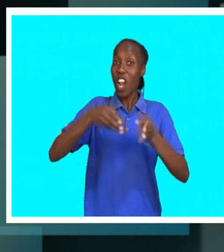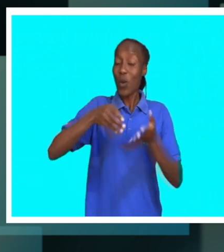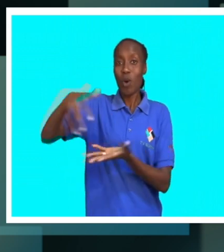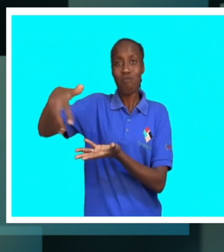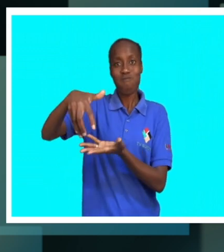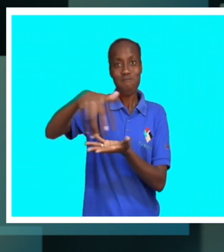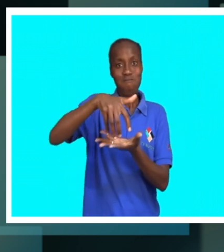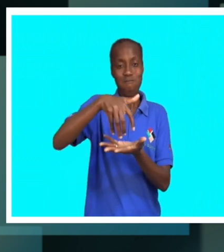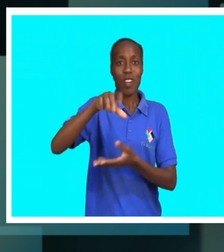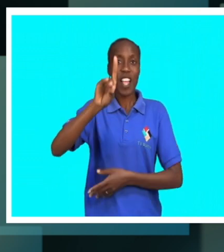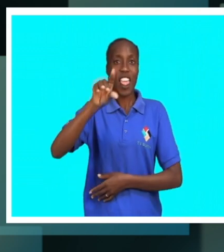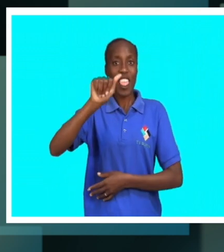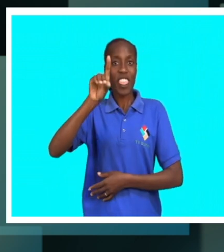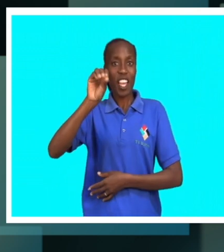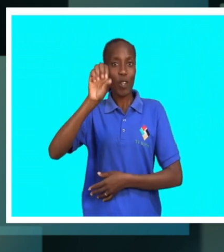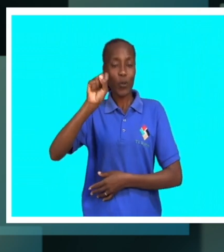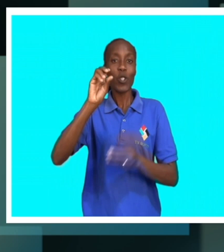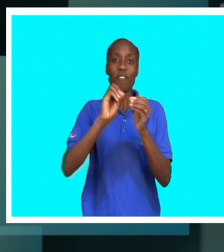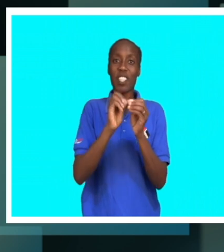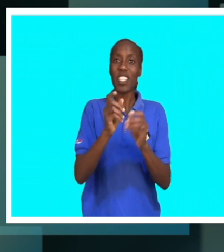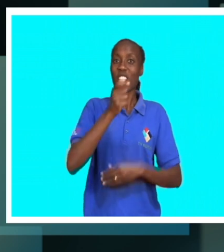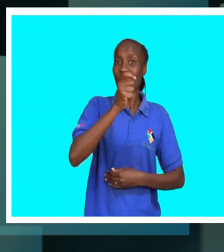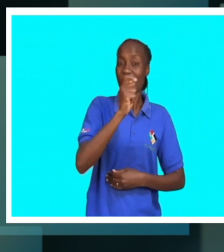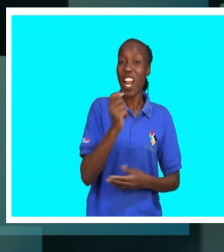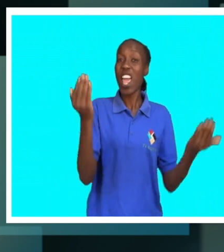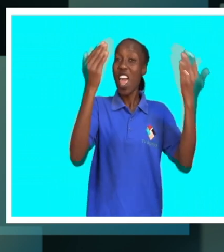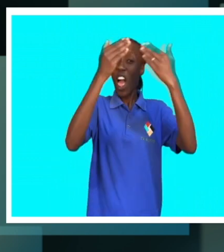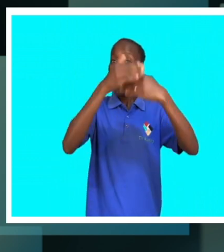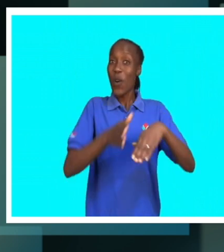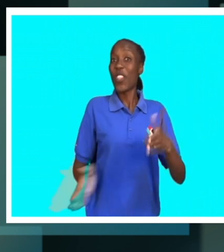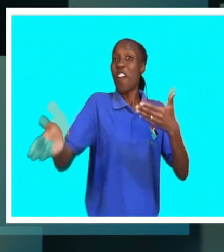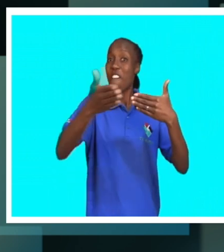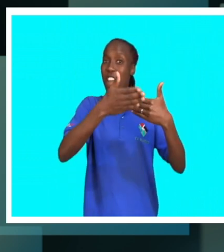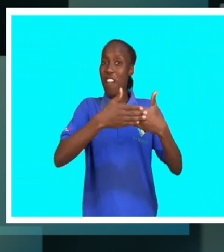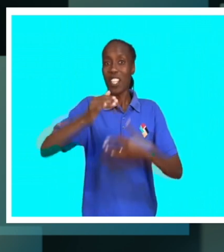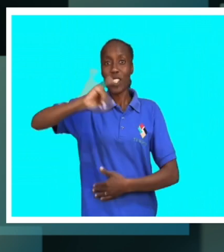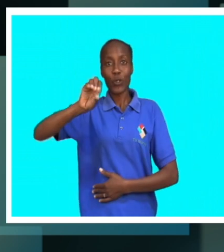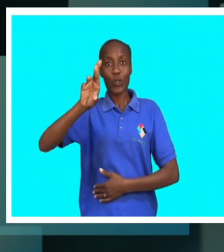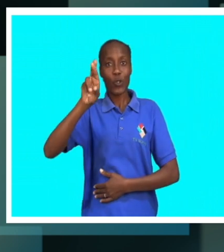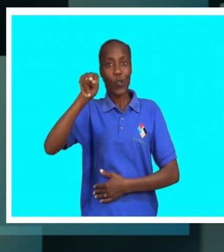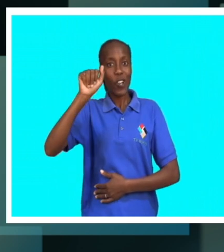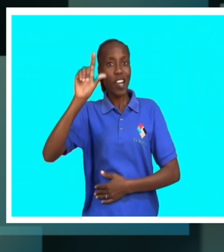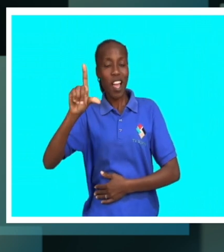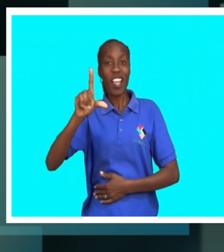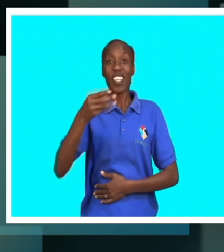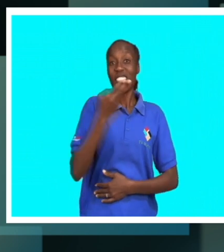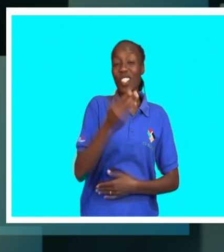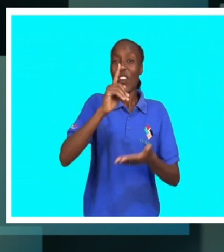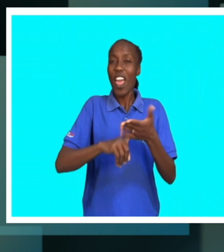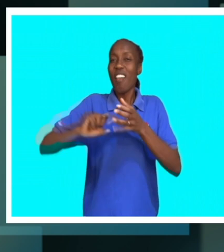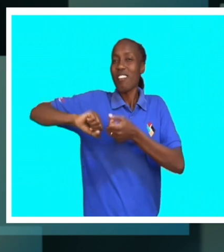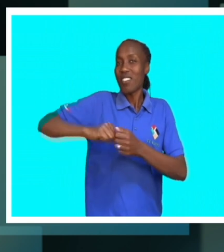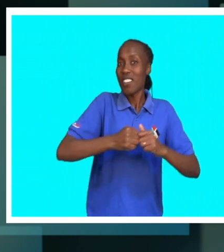noite, recolher dados e fazer jornal, os jornais fecham à noite. Então, para a mulher são